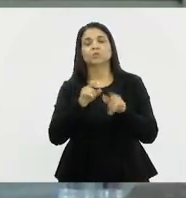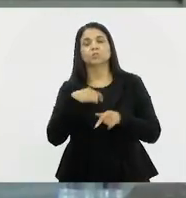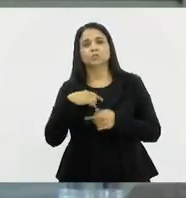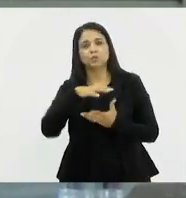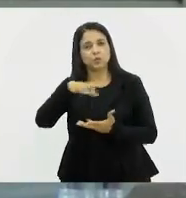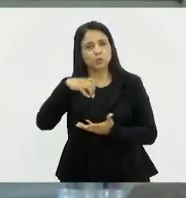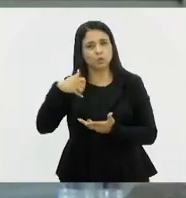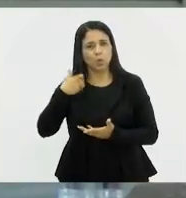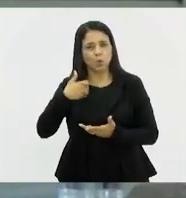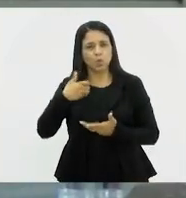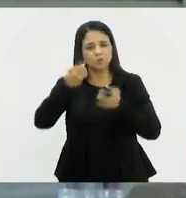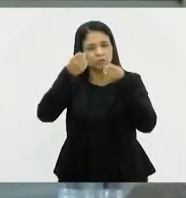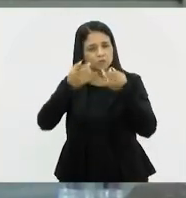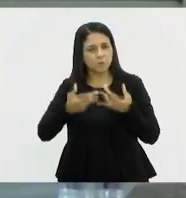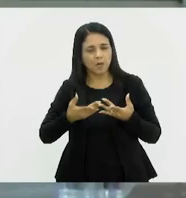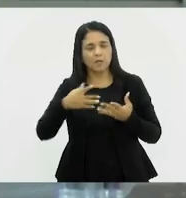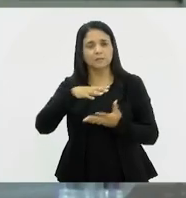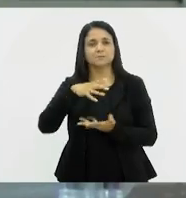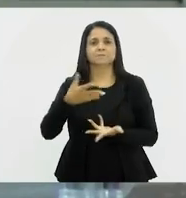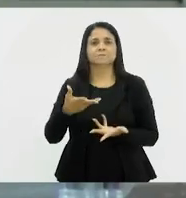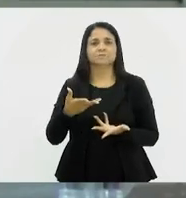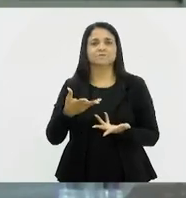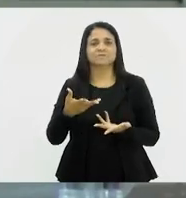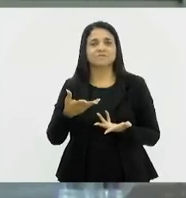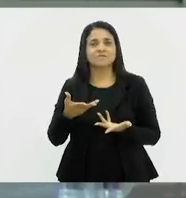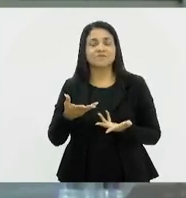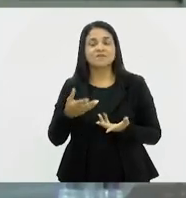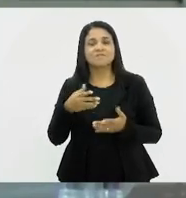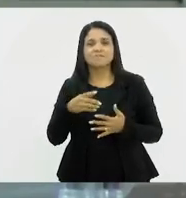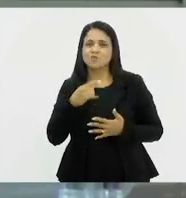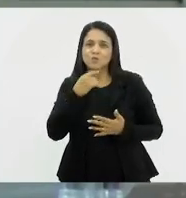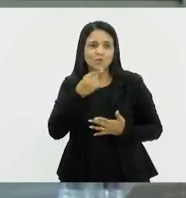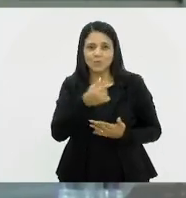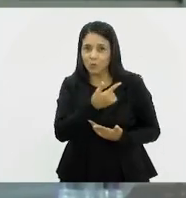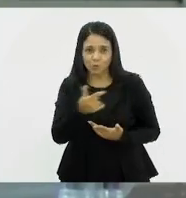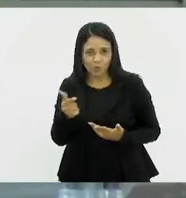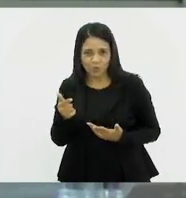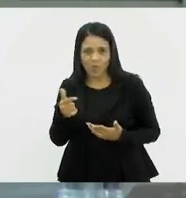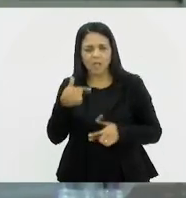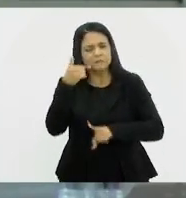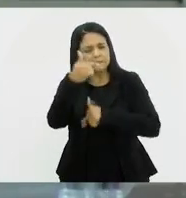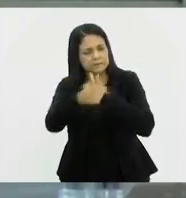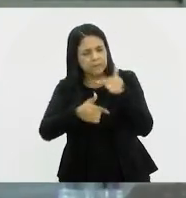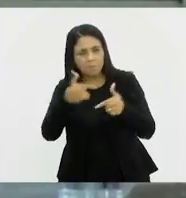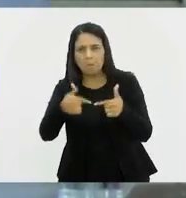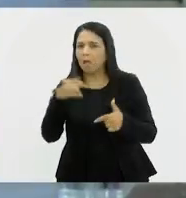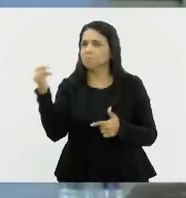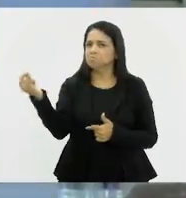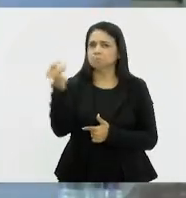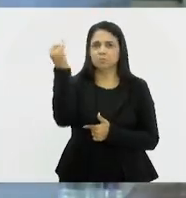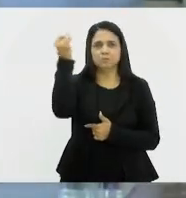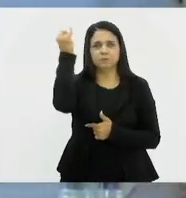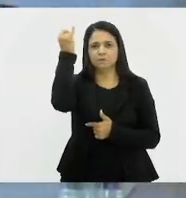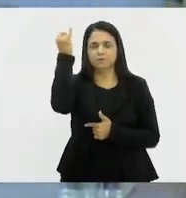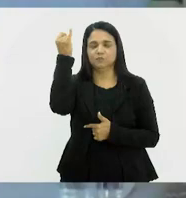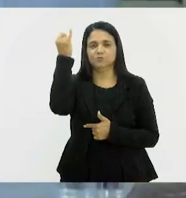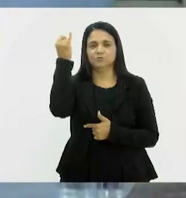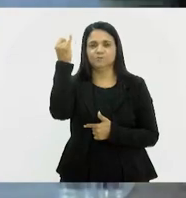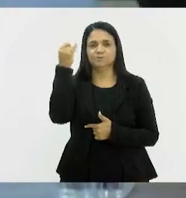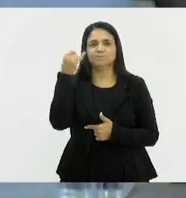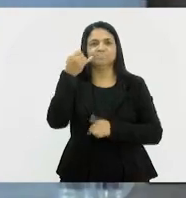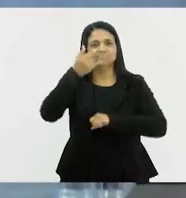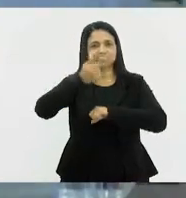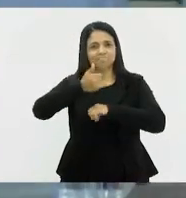melhor idade. Quer dizer, sem dúvida alguma, é um trabalho de suma importância o que ele faz em Volta